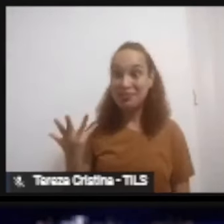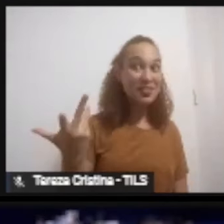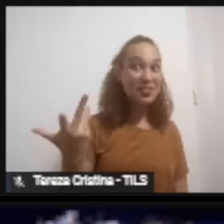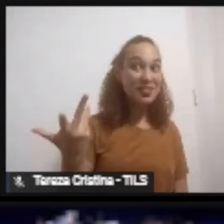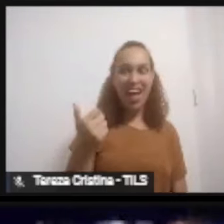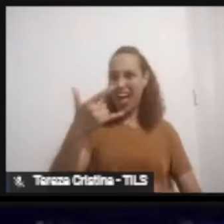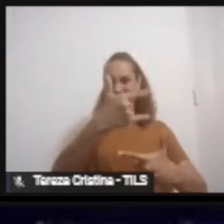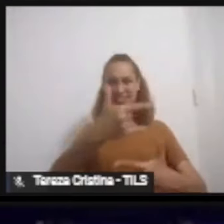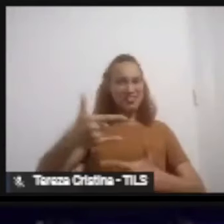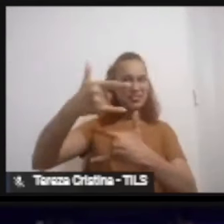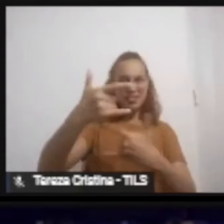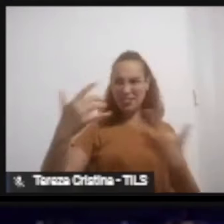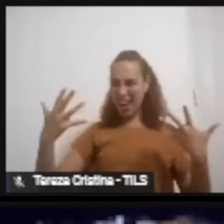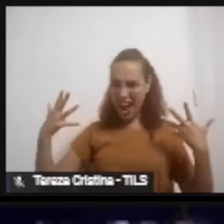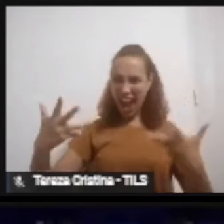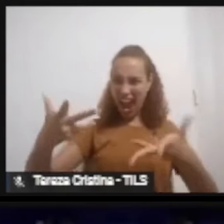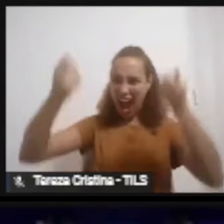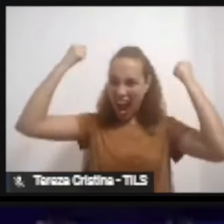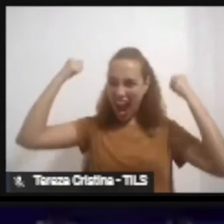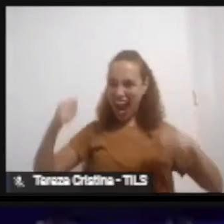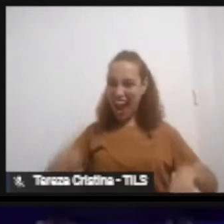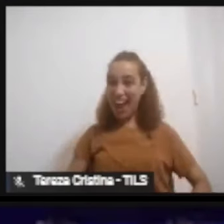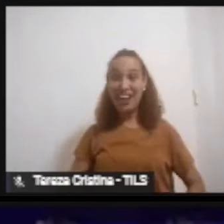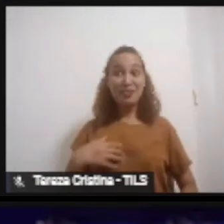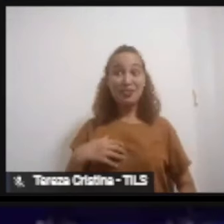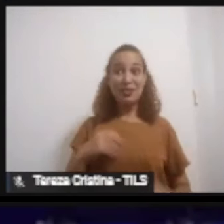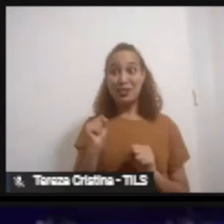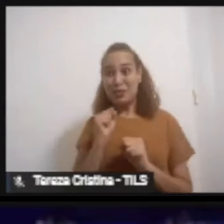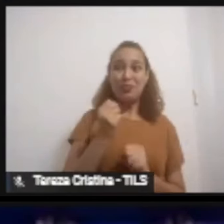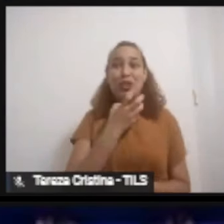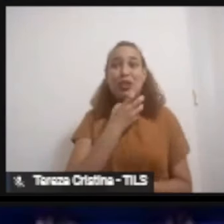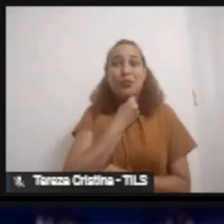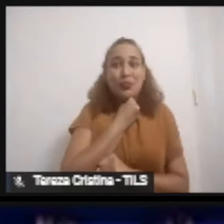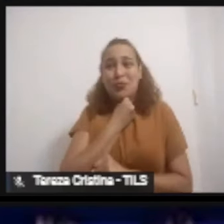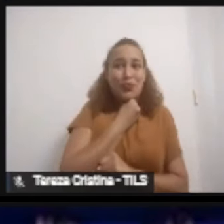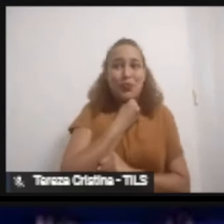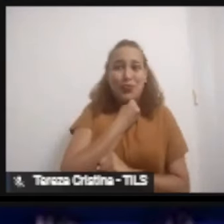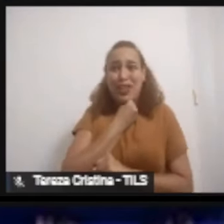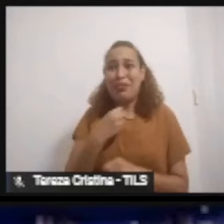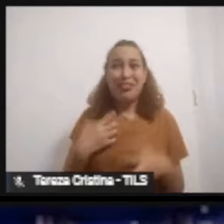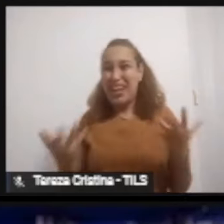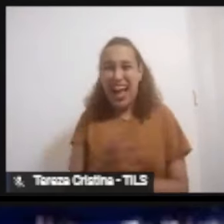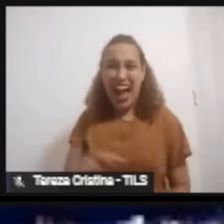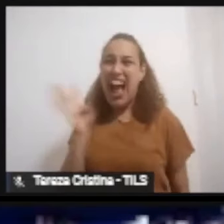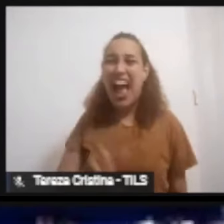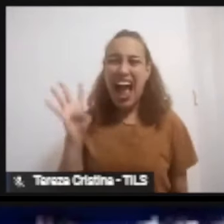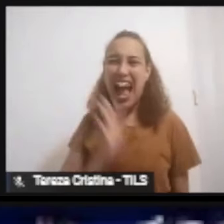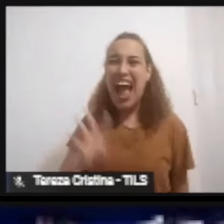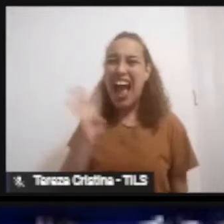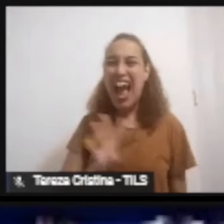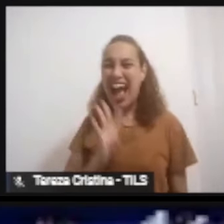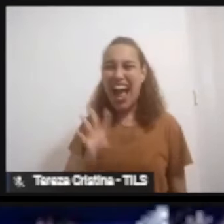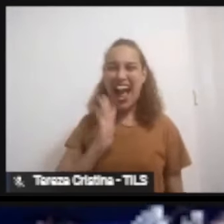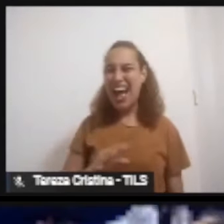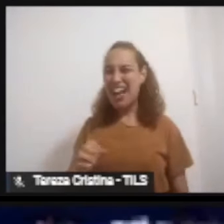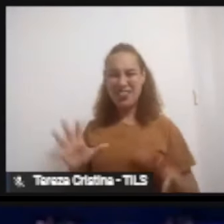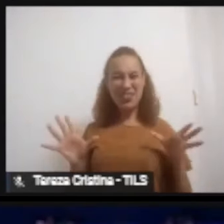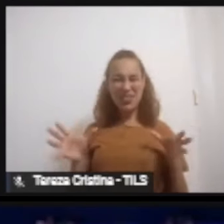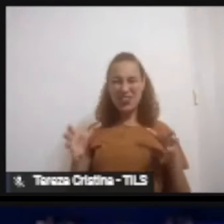dessas! Eu tenho que me segurar para não ficar assim, cara, que legal essa gente toda fazendo esse trabalho